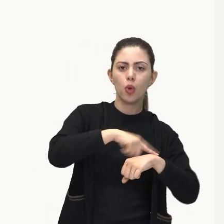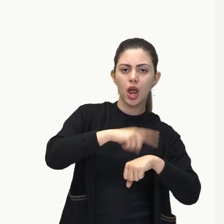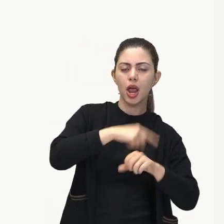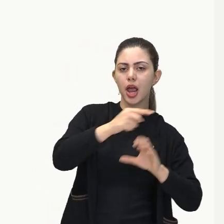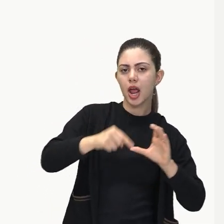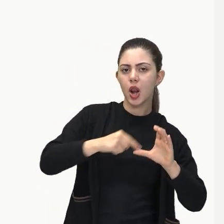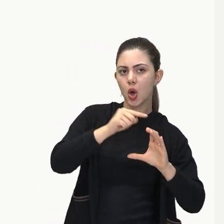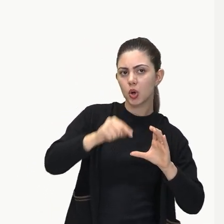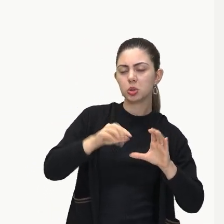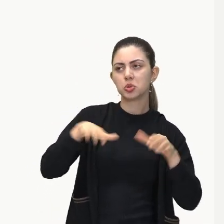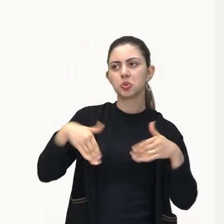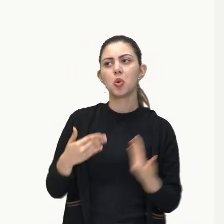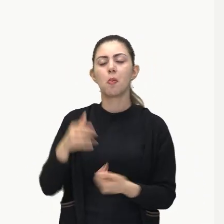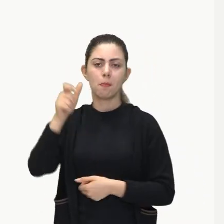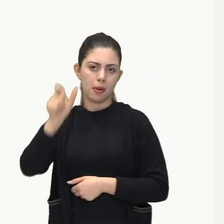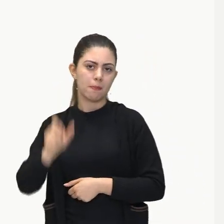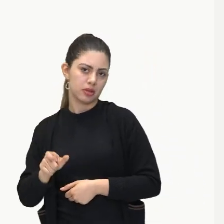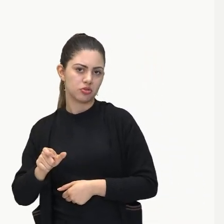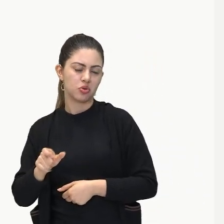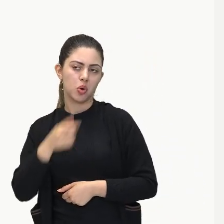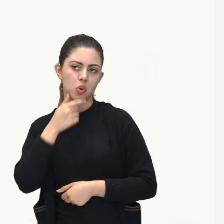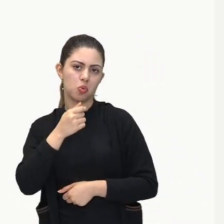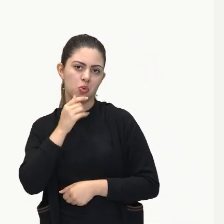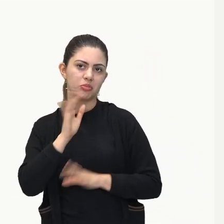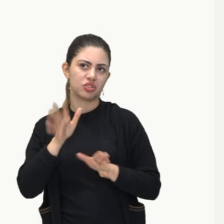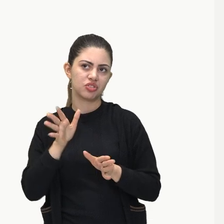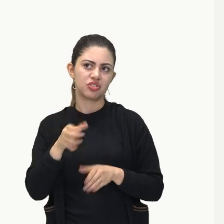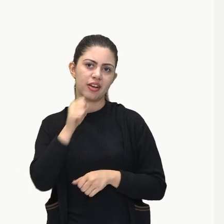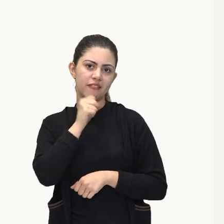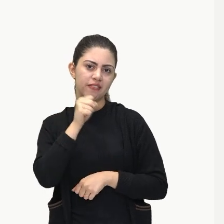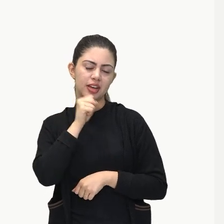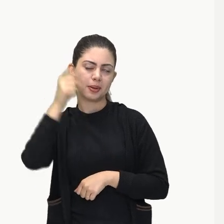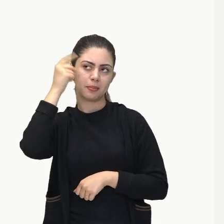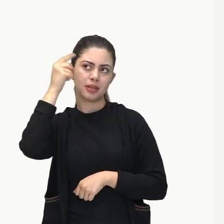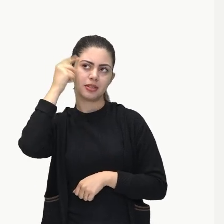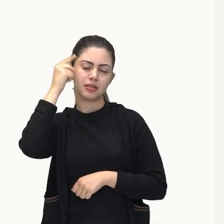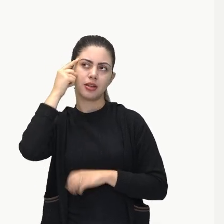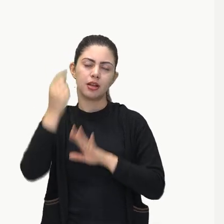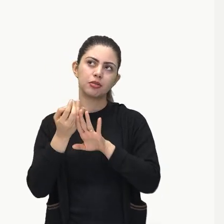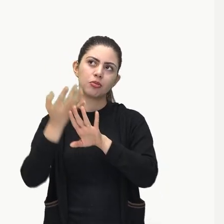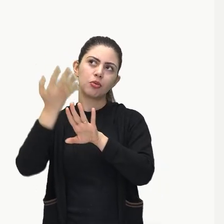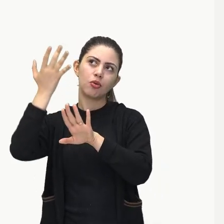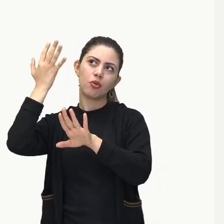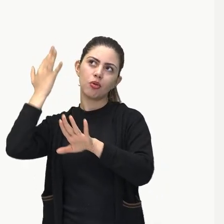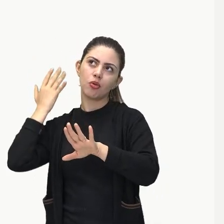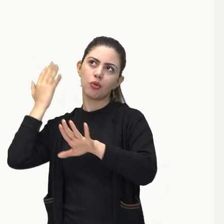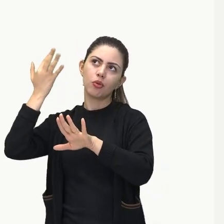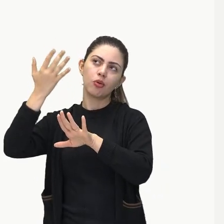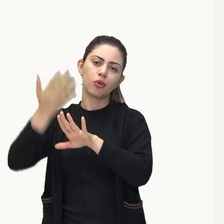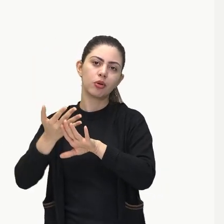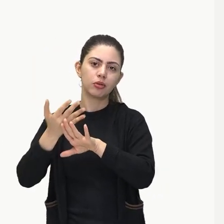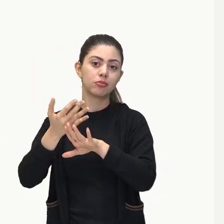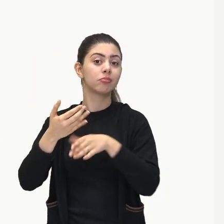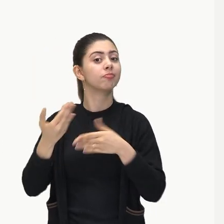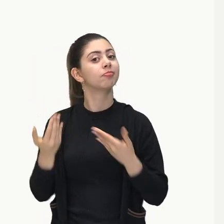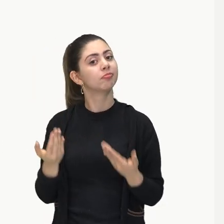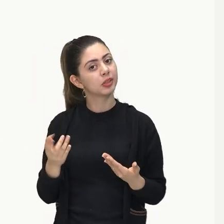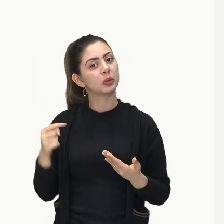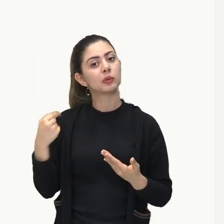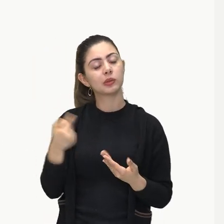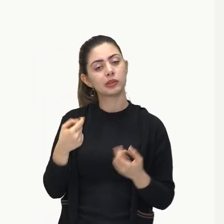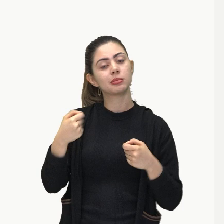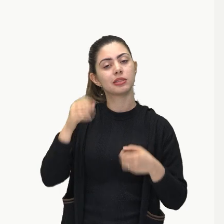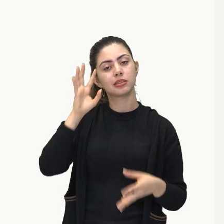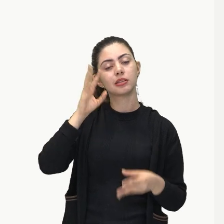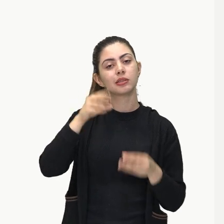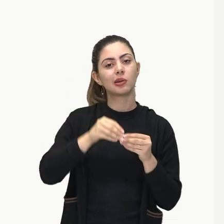pessoa, um eu lírico, como se fosse um homem de meia idade pensando na sua vida e pensando no passado? A gente tem que ter basicamente isso